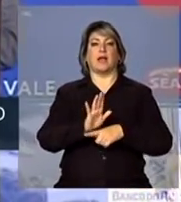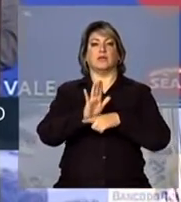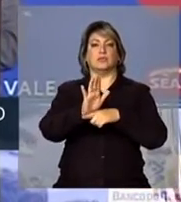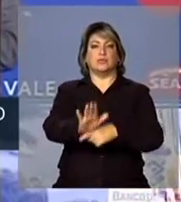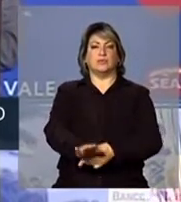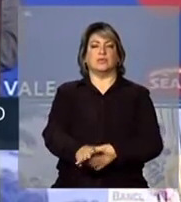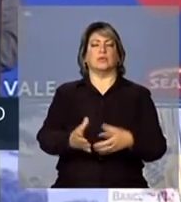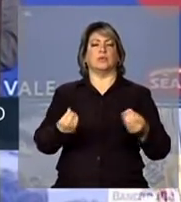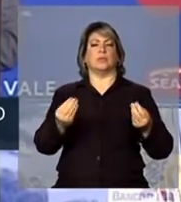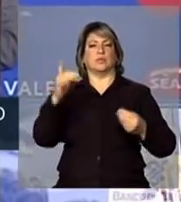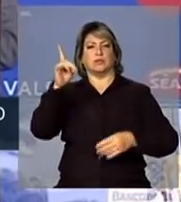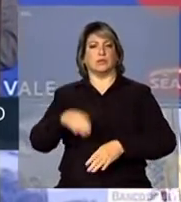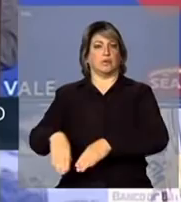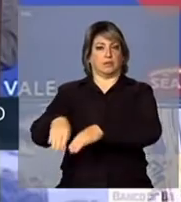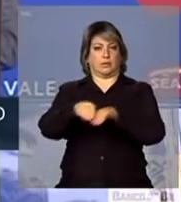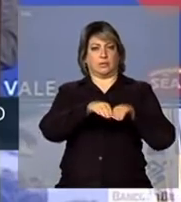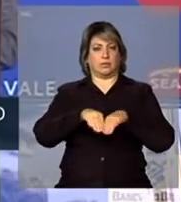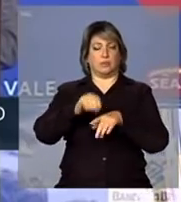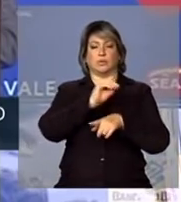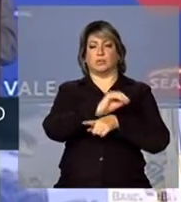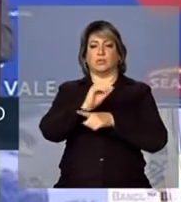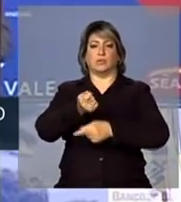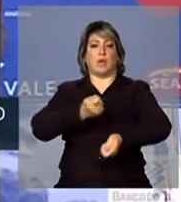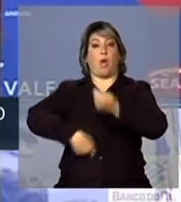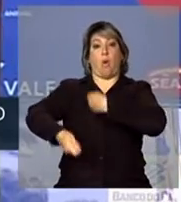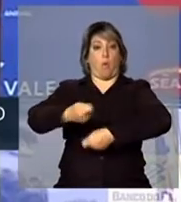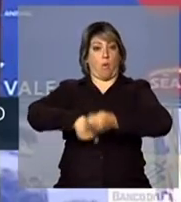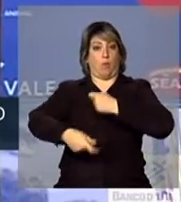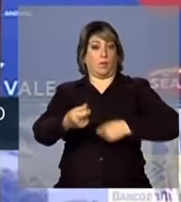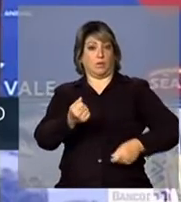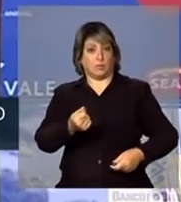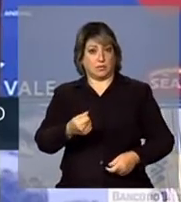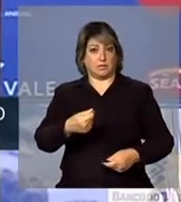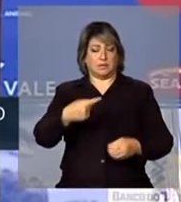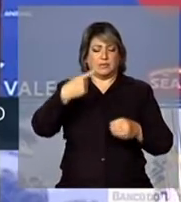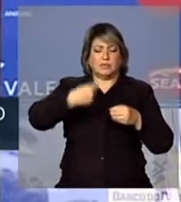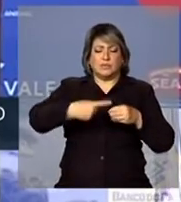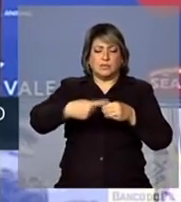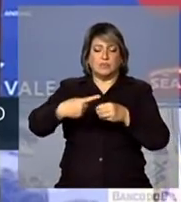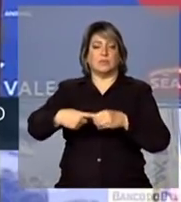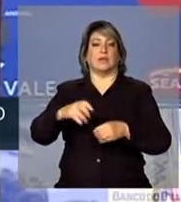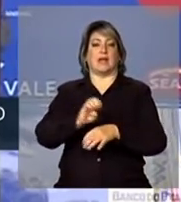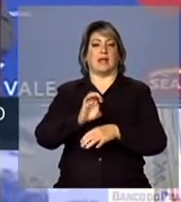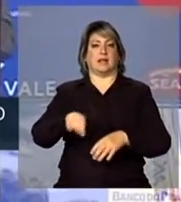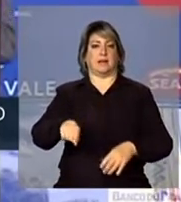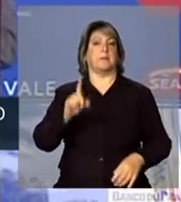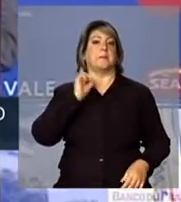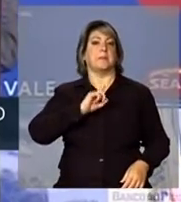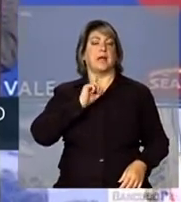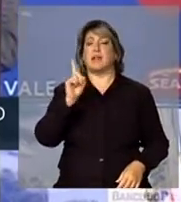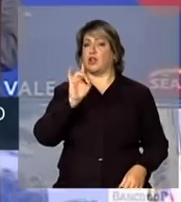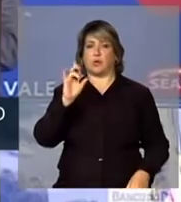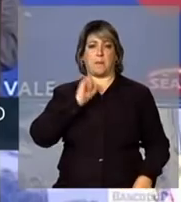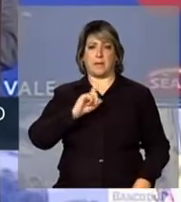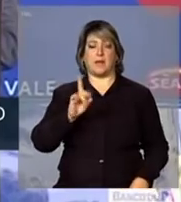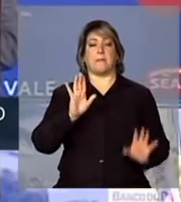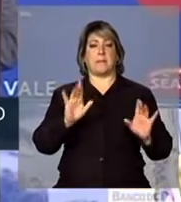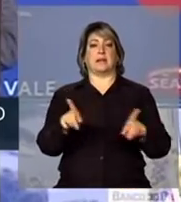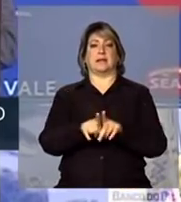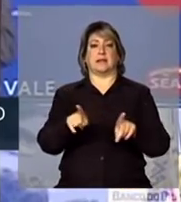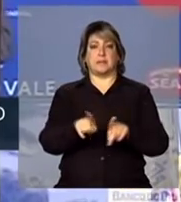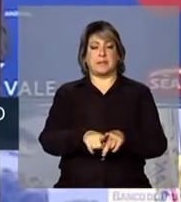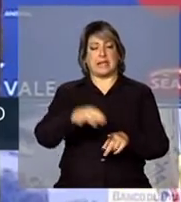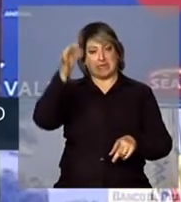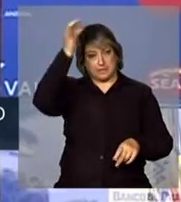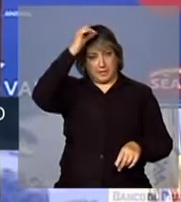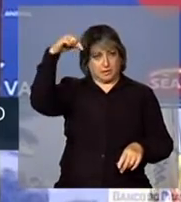maneira muito democrática, irrigar a economia do interior do estado de Minas Gerais, e não só Minas, mas também o Espírito